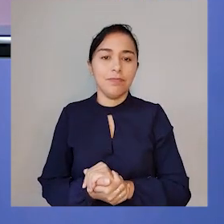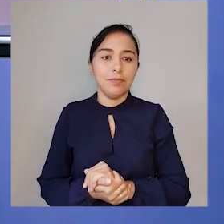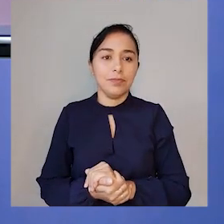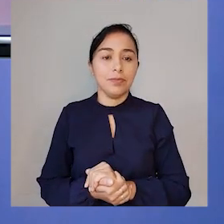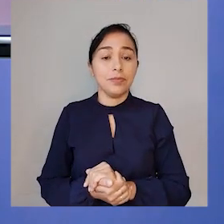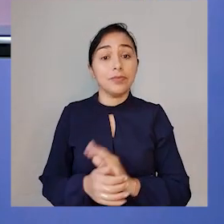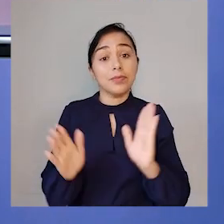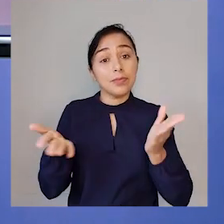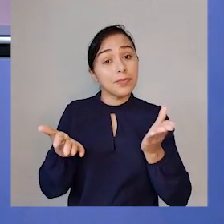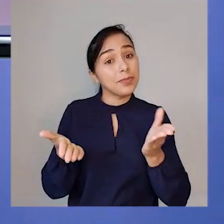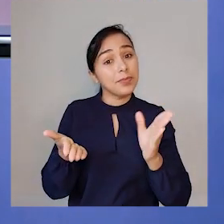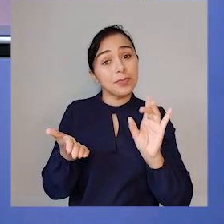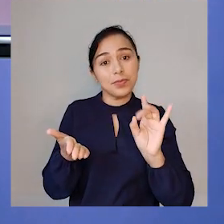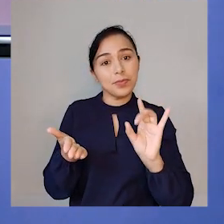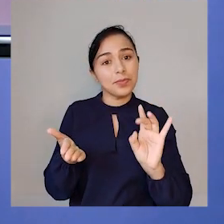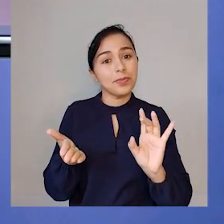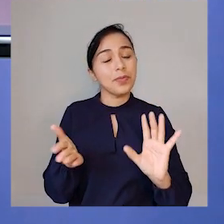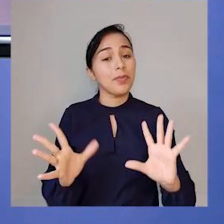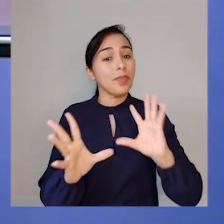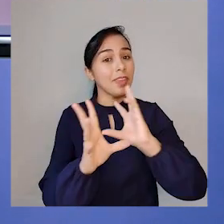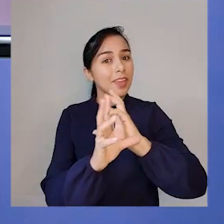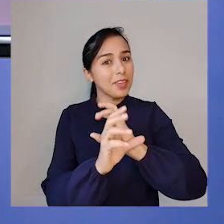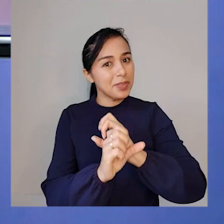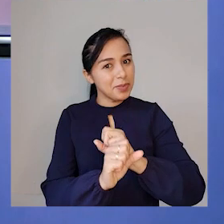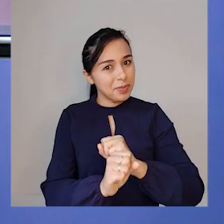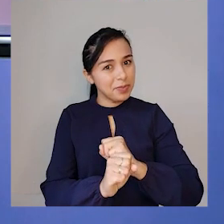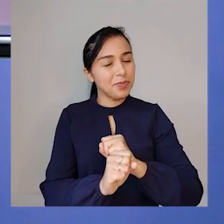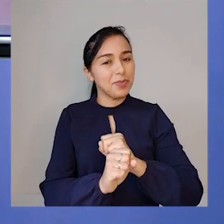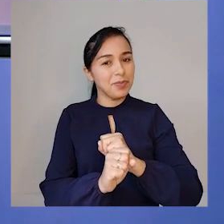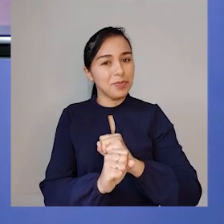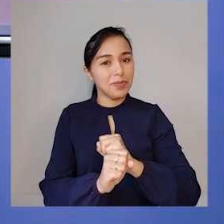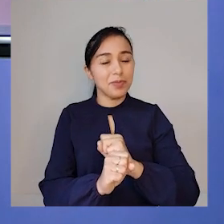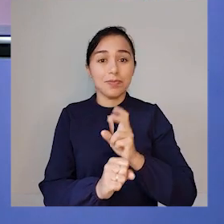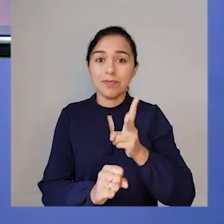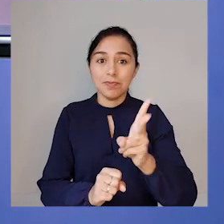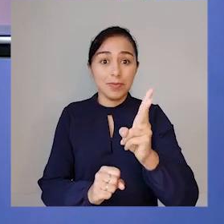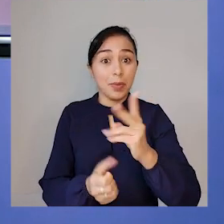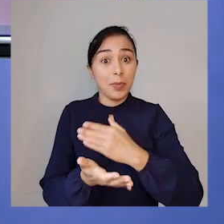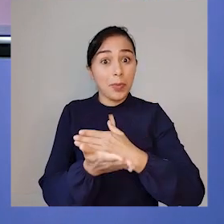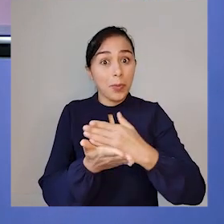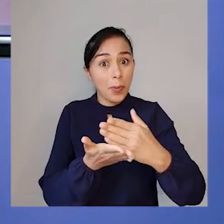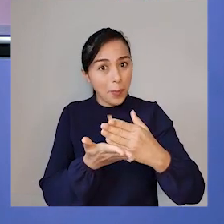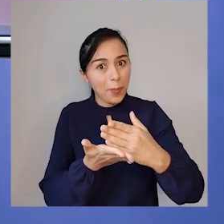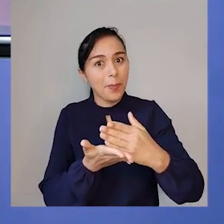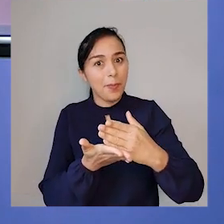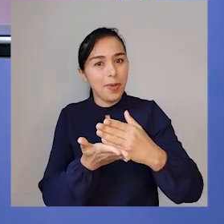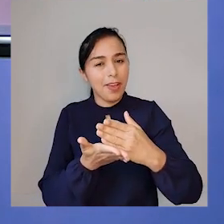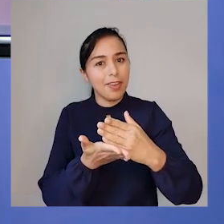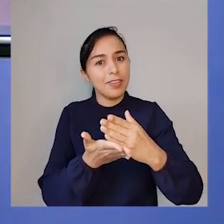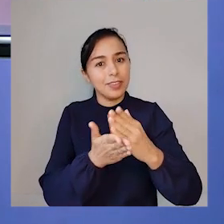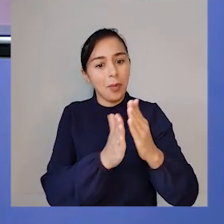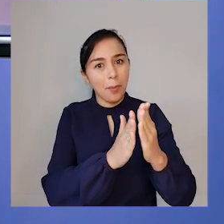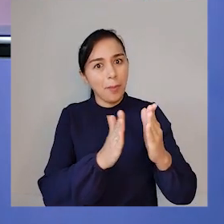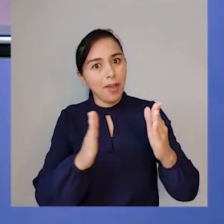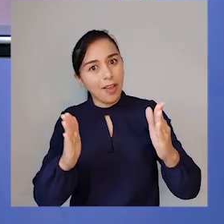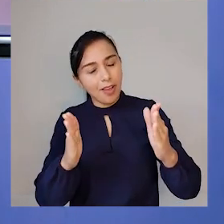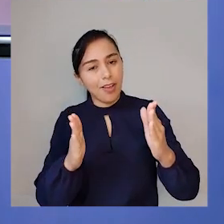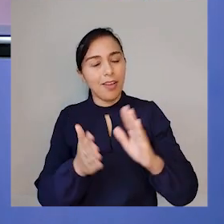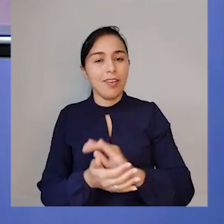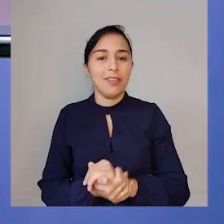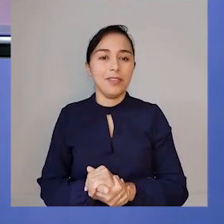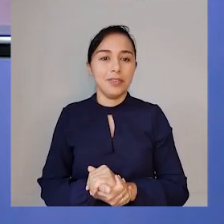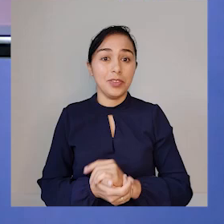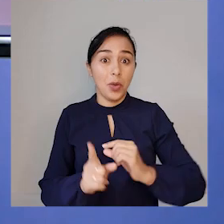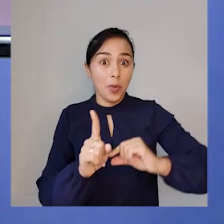E fazer a adição, resolver a operação sempre da direita para a esquerda, que é começando na